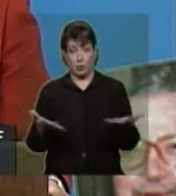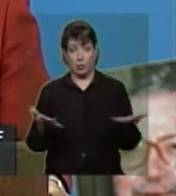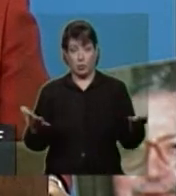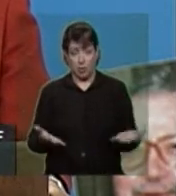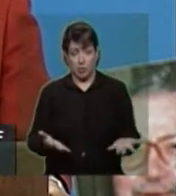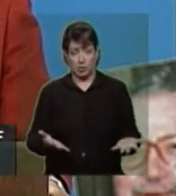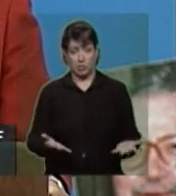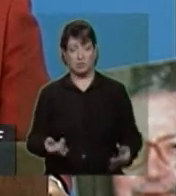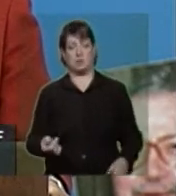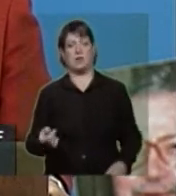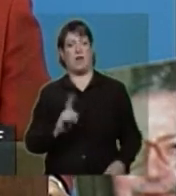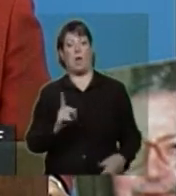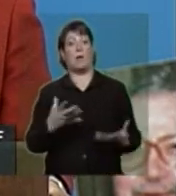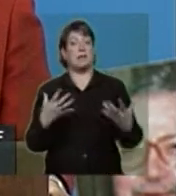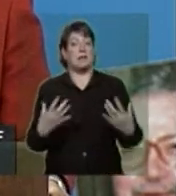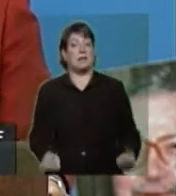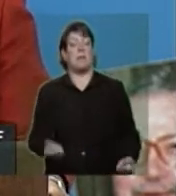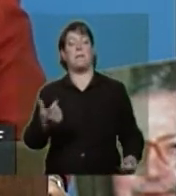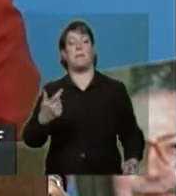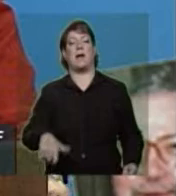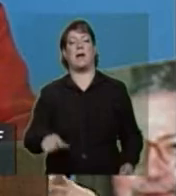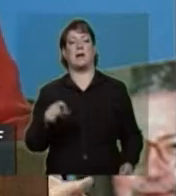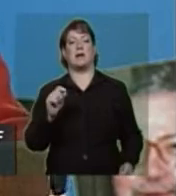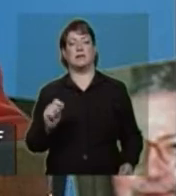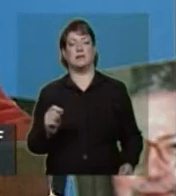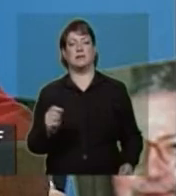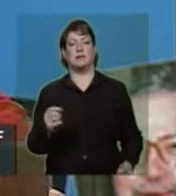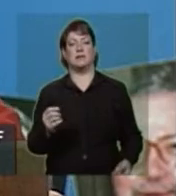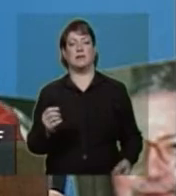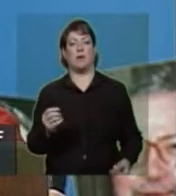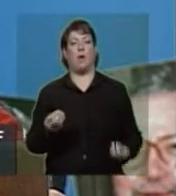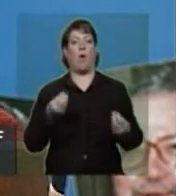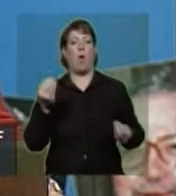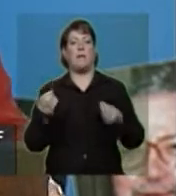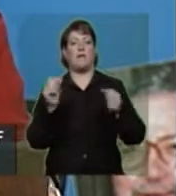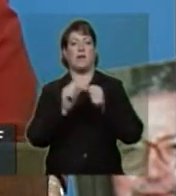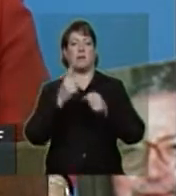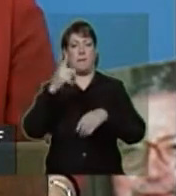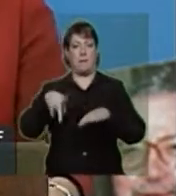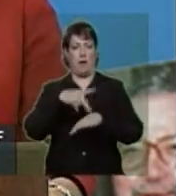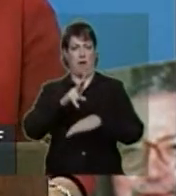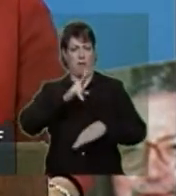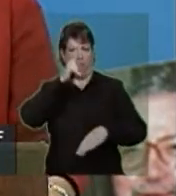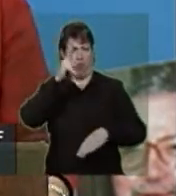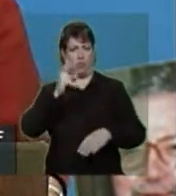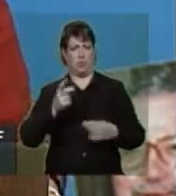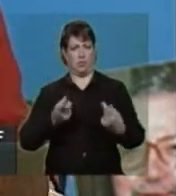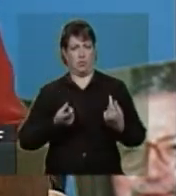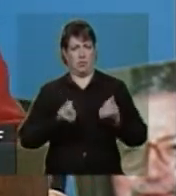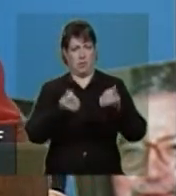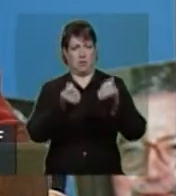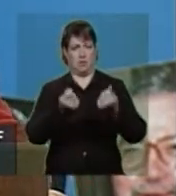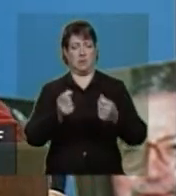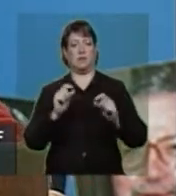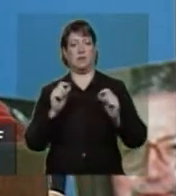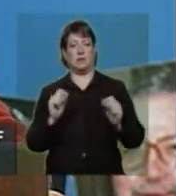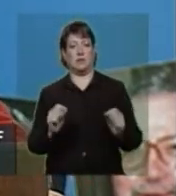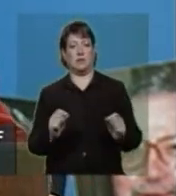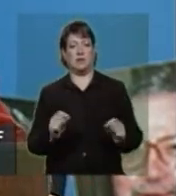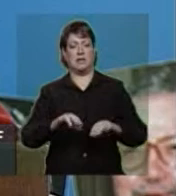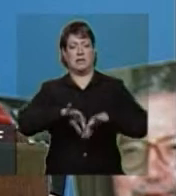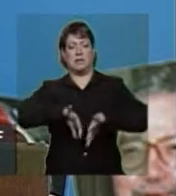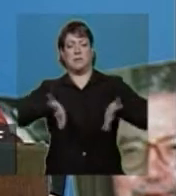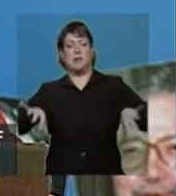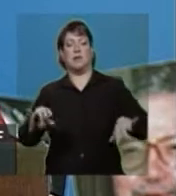admitimos mais a possibilidade de construir um país forte, rico, dissociado de melhorias nas condições de vida de